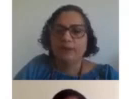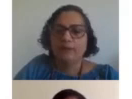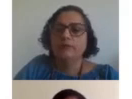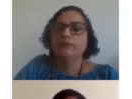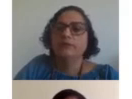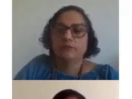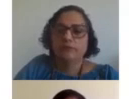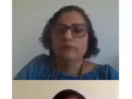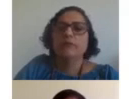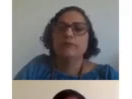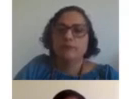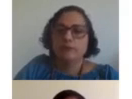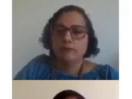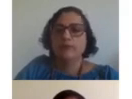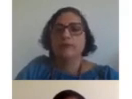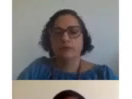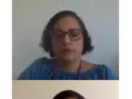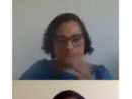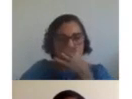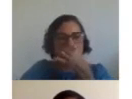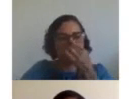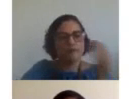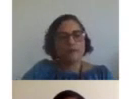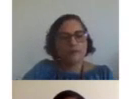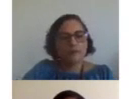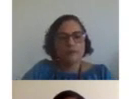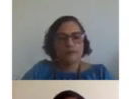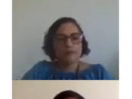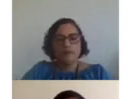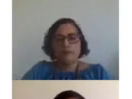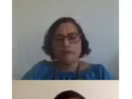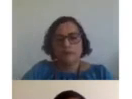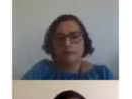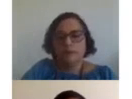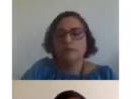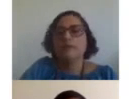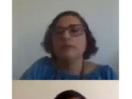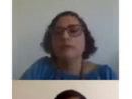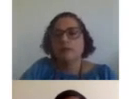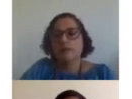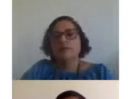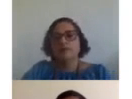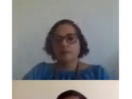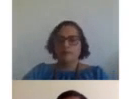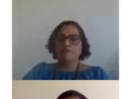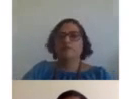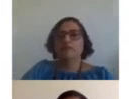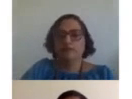questão do trabalho que tem sido desenvolvido no Colégio Estadual Edivaldo Brandão Correia.